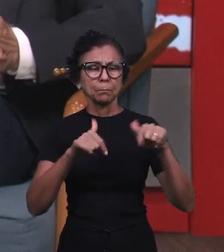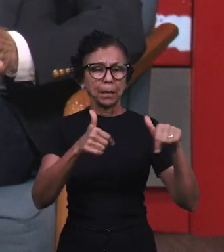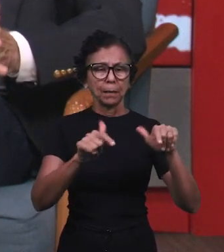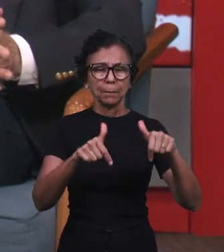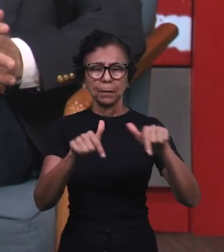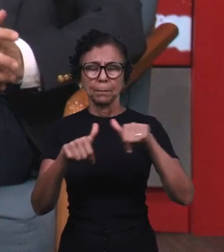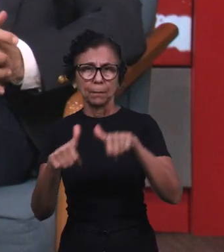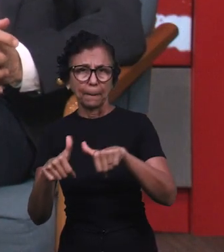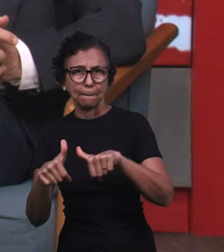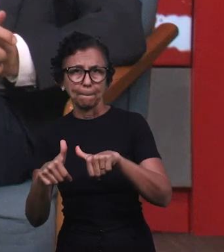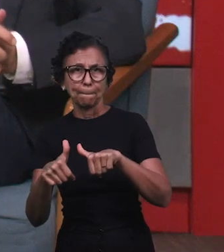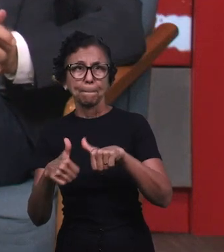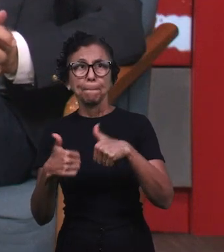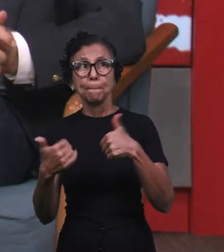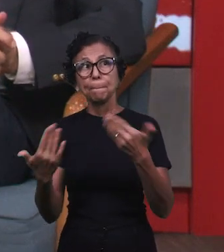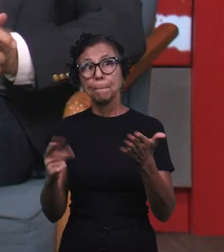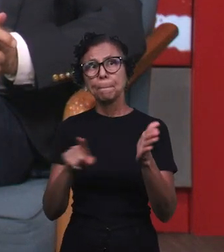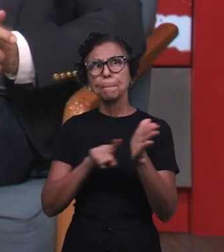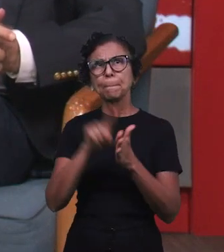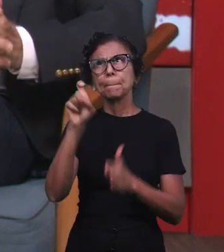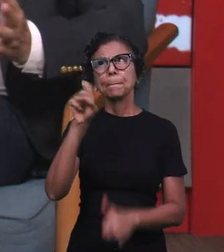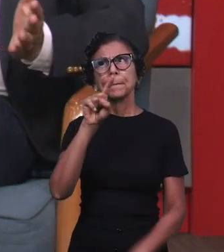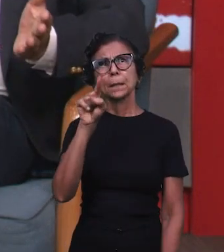E a pergunta que se faz,